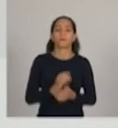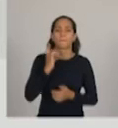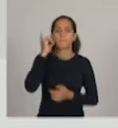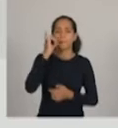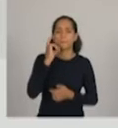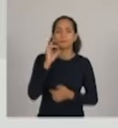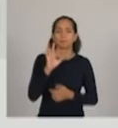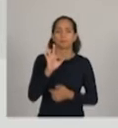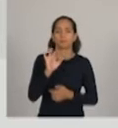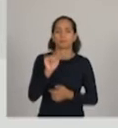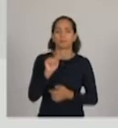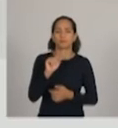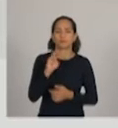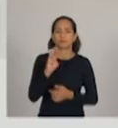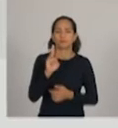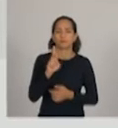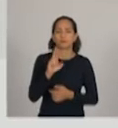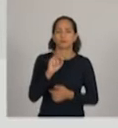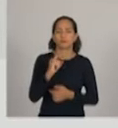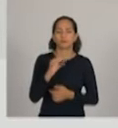Deputado Fabrício Gandini.